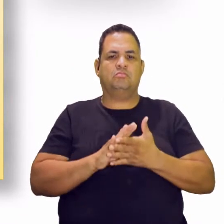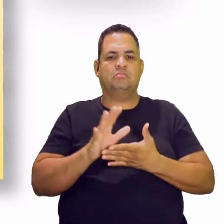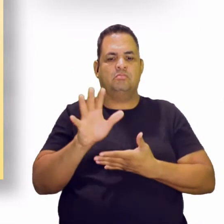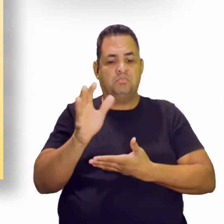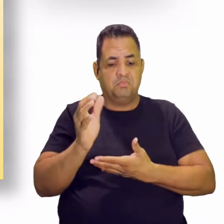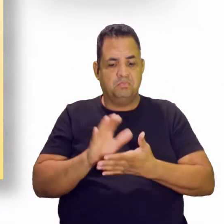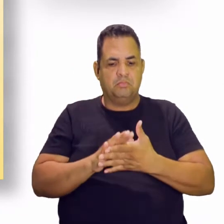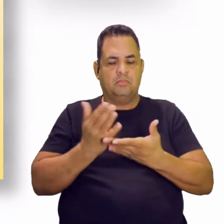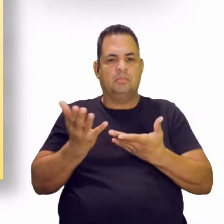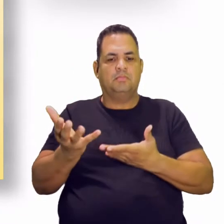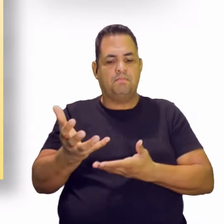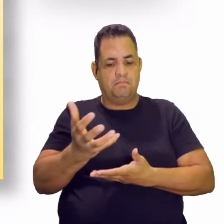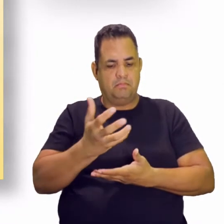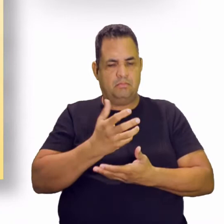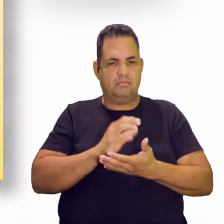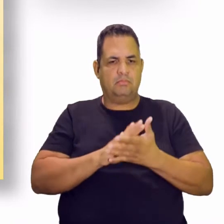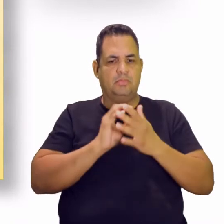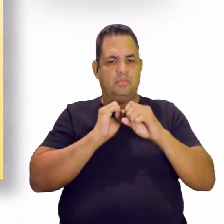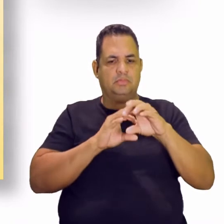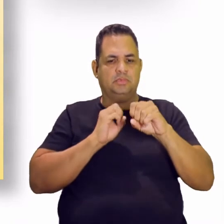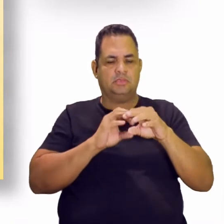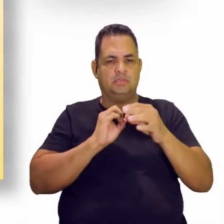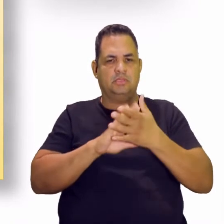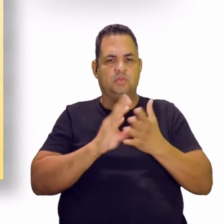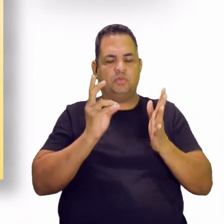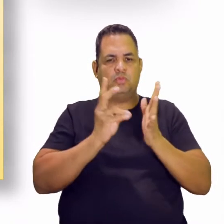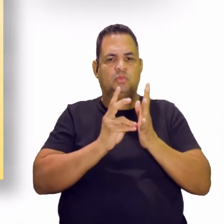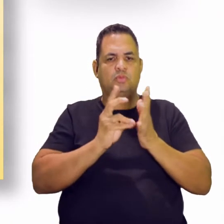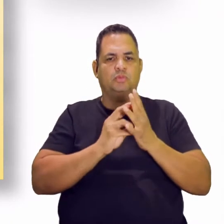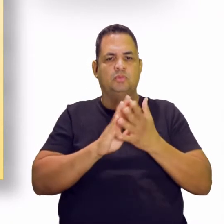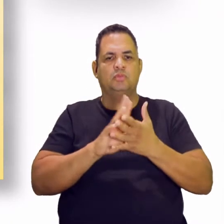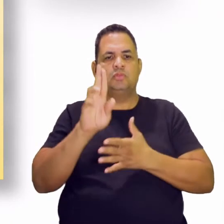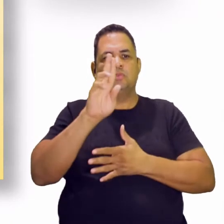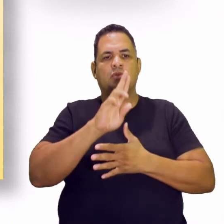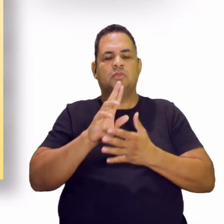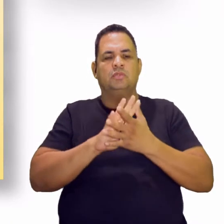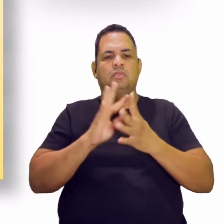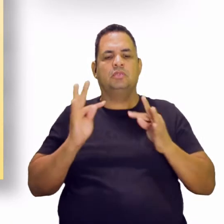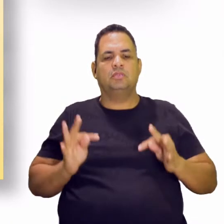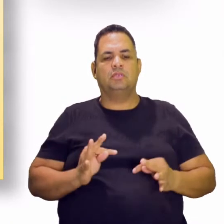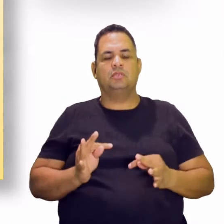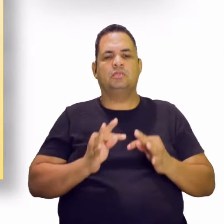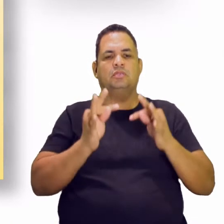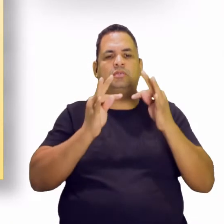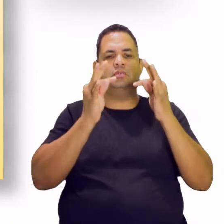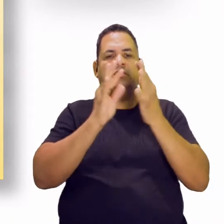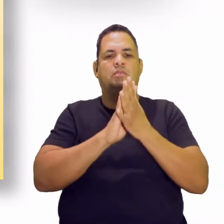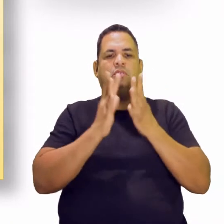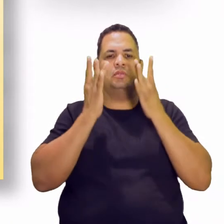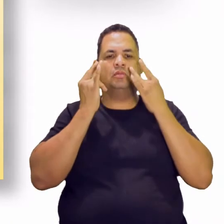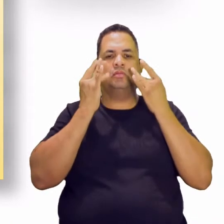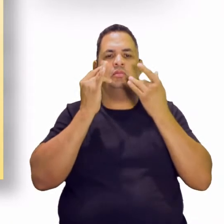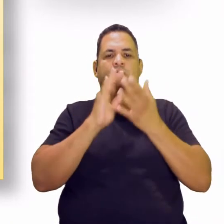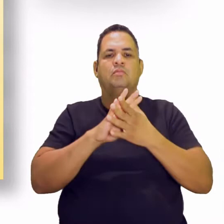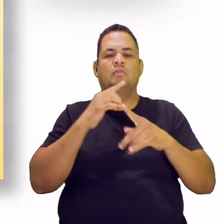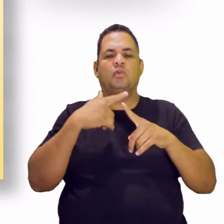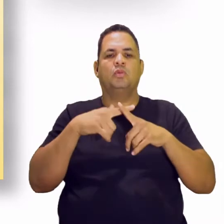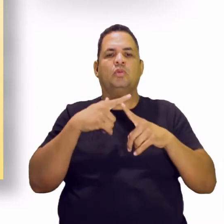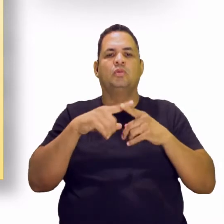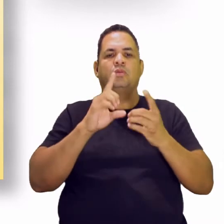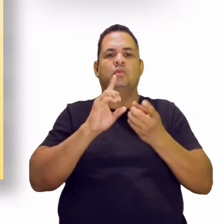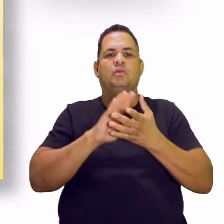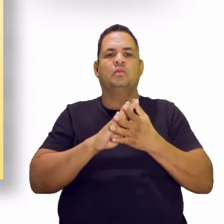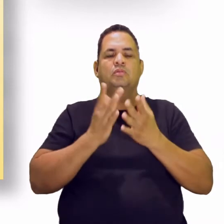conhecimento religioso aos indígenas, então utilizava a técnica do teatro, né? Porque o teatro é muito dinâmico, você